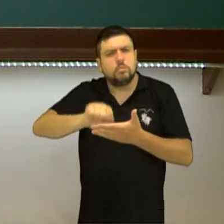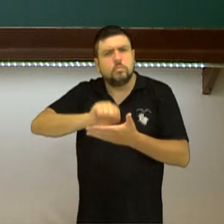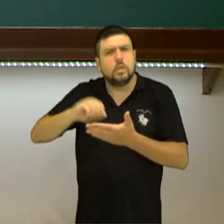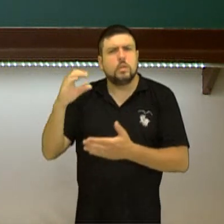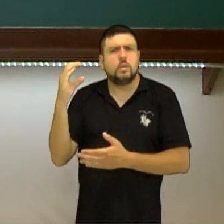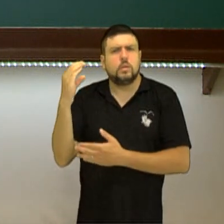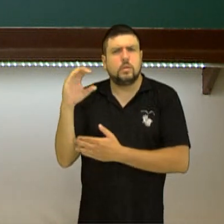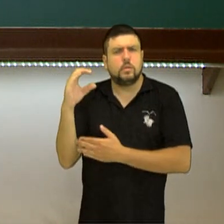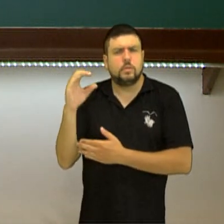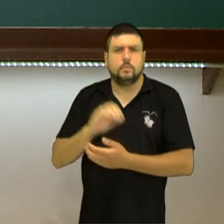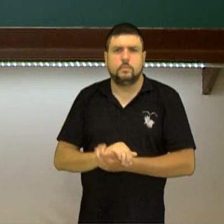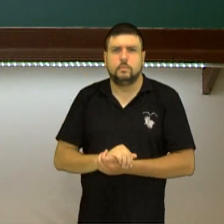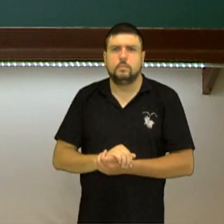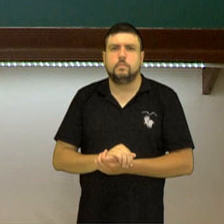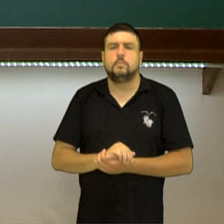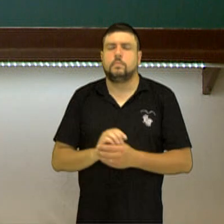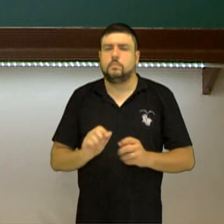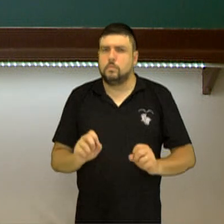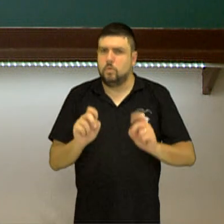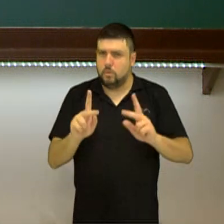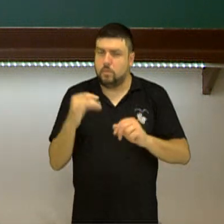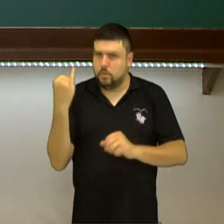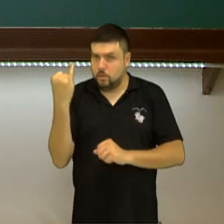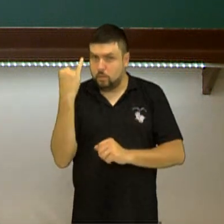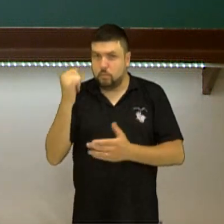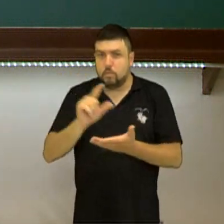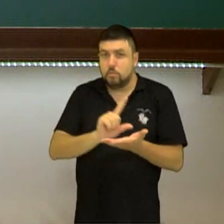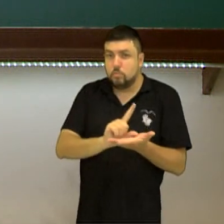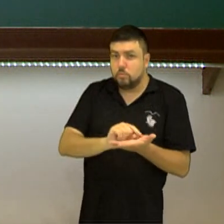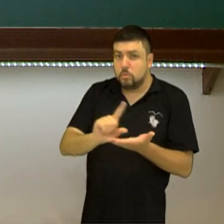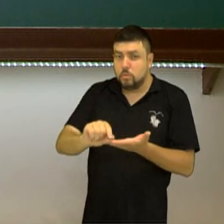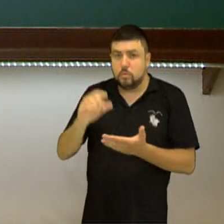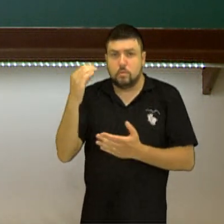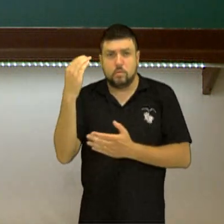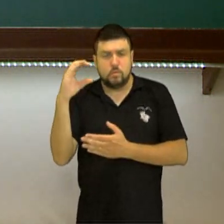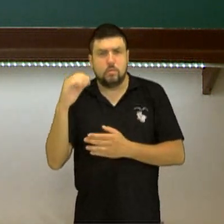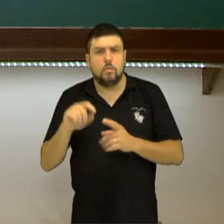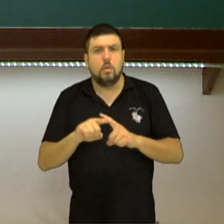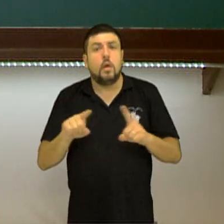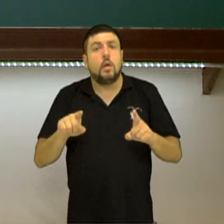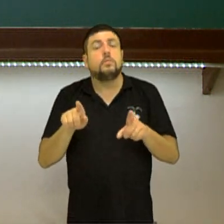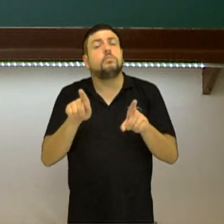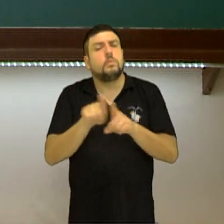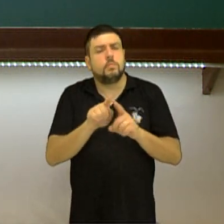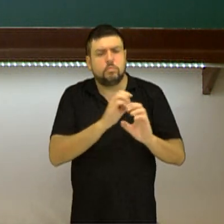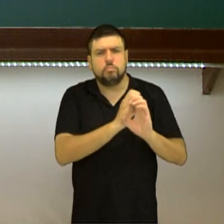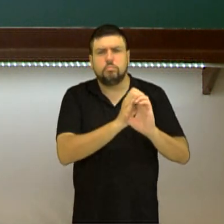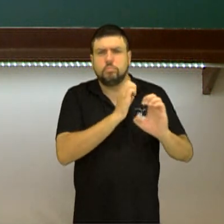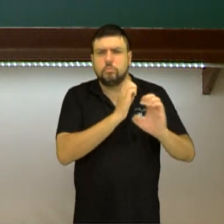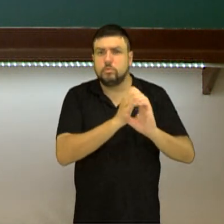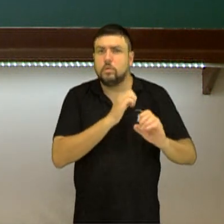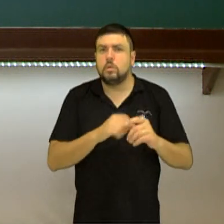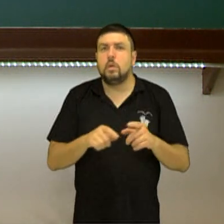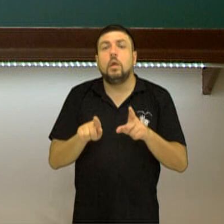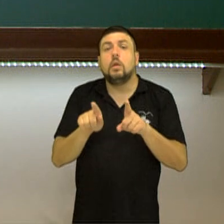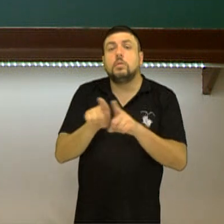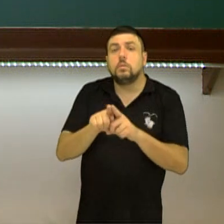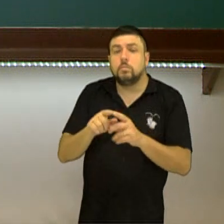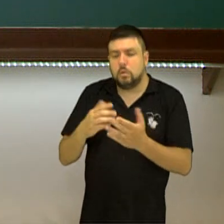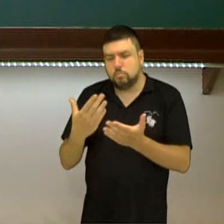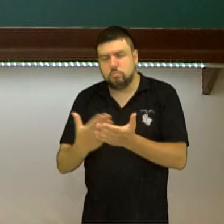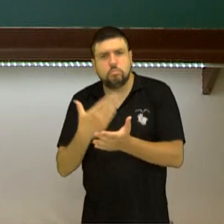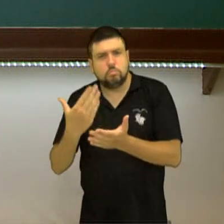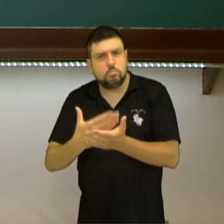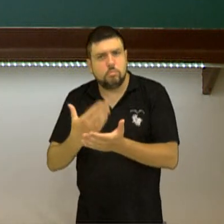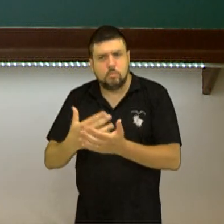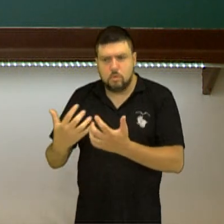dos manuais, né? Você vai ler o manual de uma máquina, vai ter notação científica lá. Então é o seguinte, gente, a notação científica